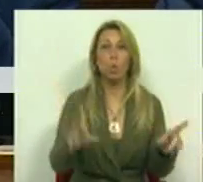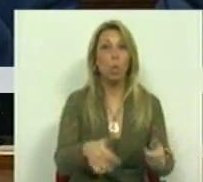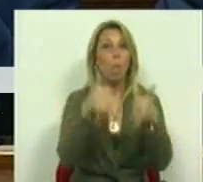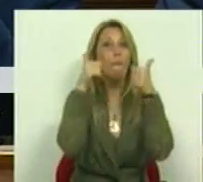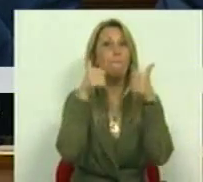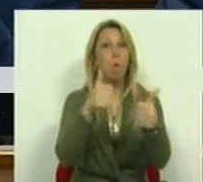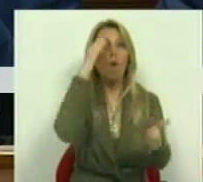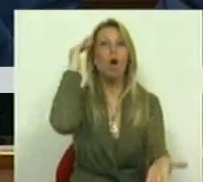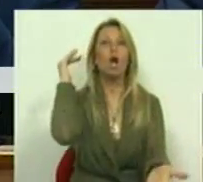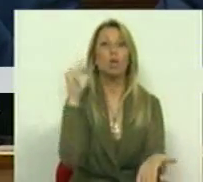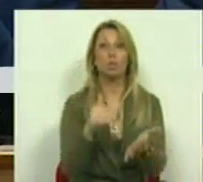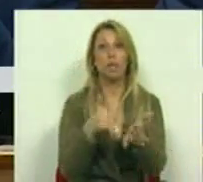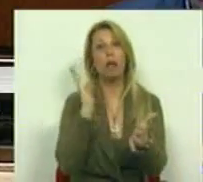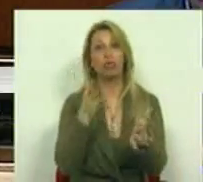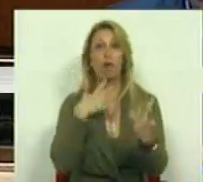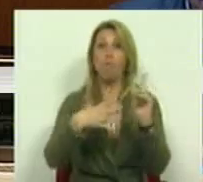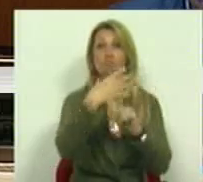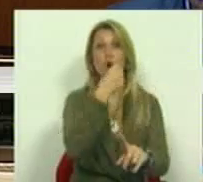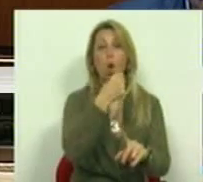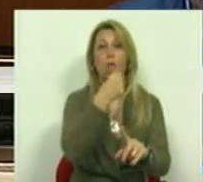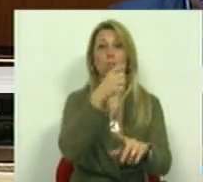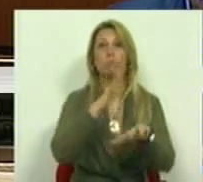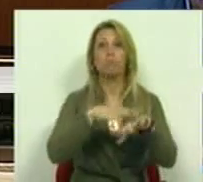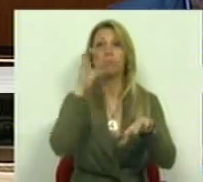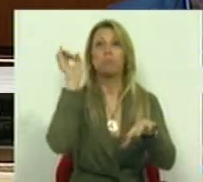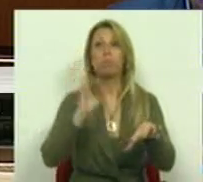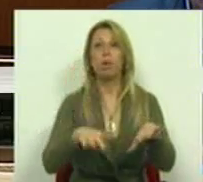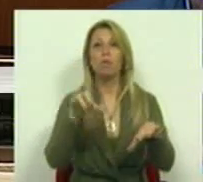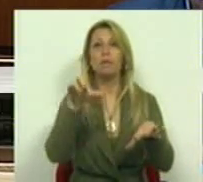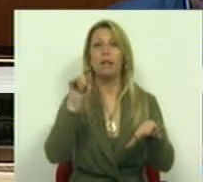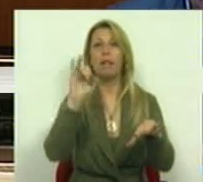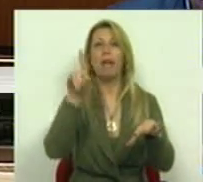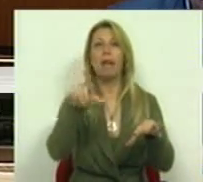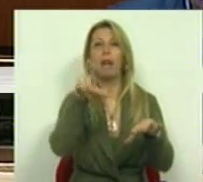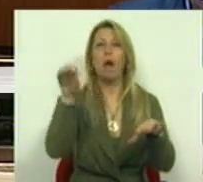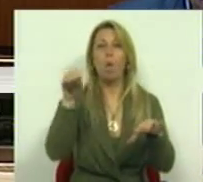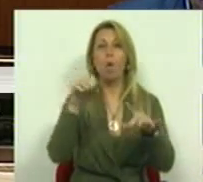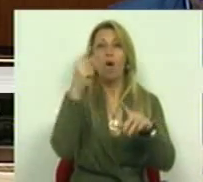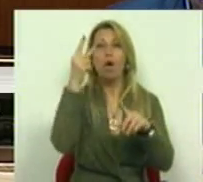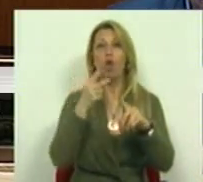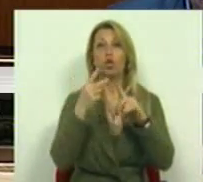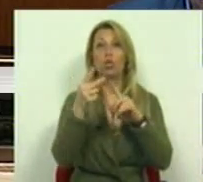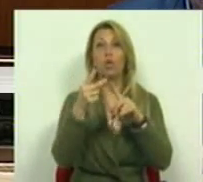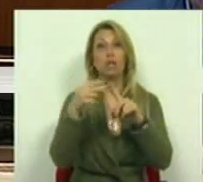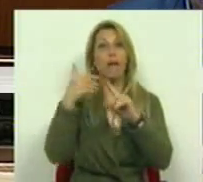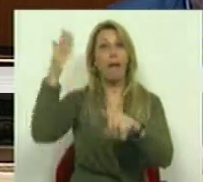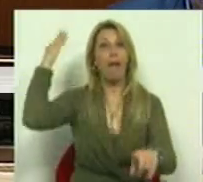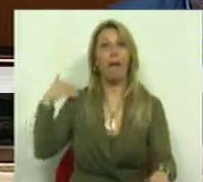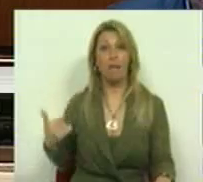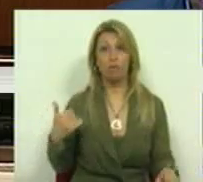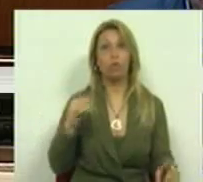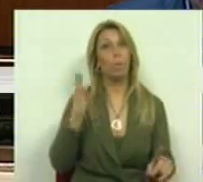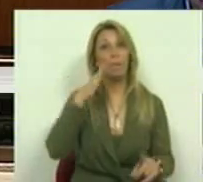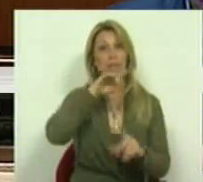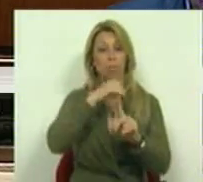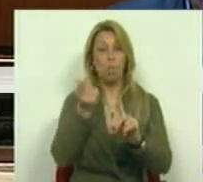bom resultado que já tinha sido atingido no leilão de 2 semanas antes, no início do ano, isto é, valores